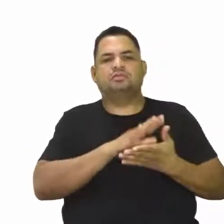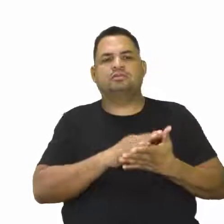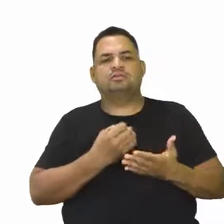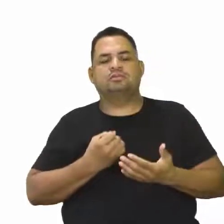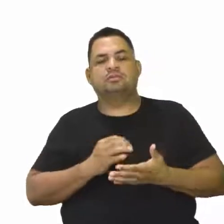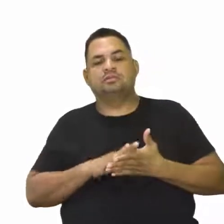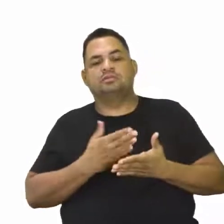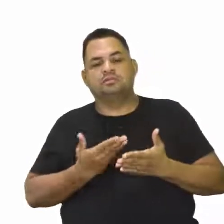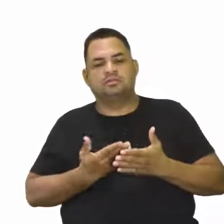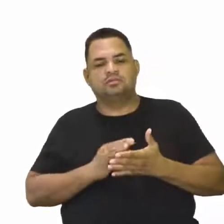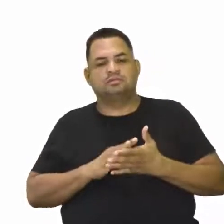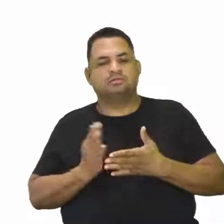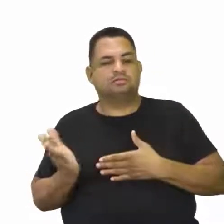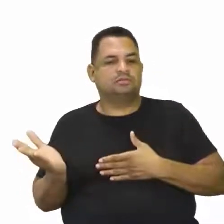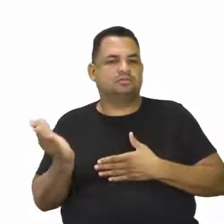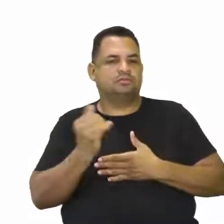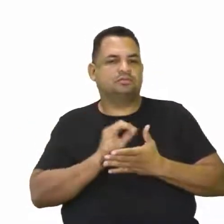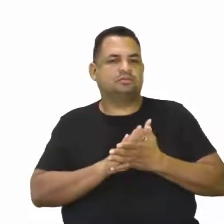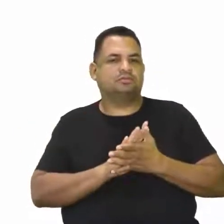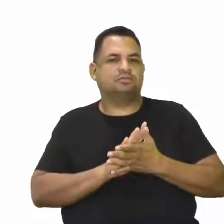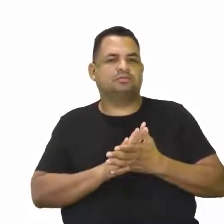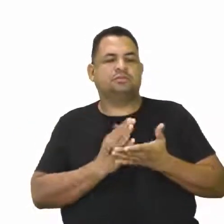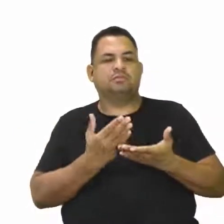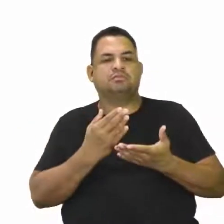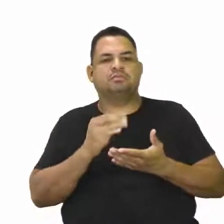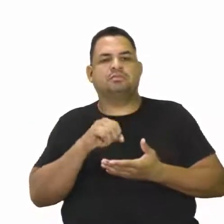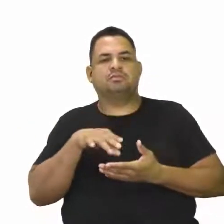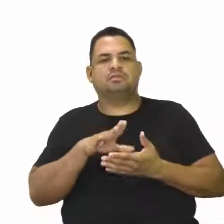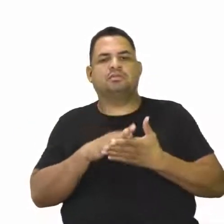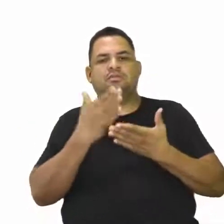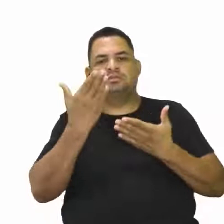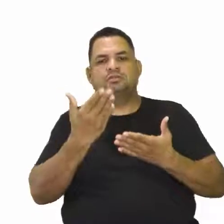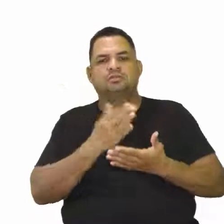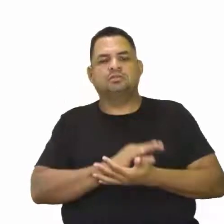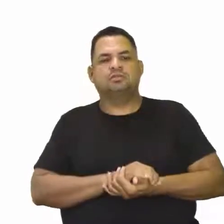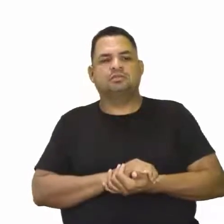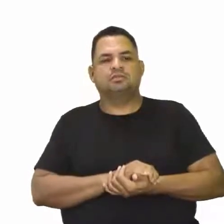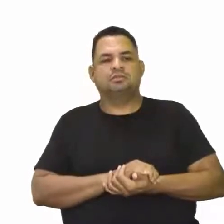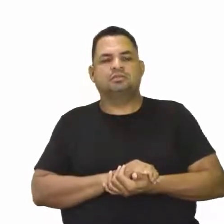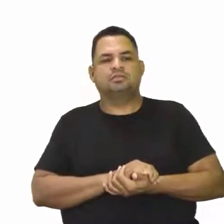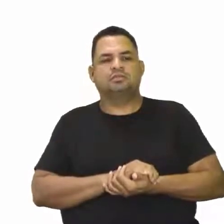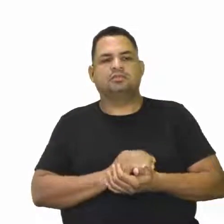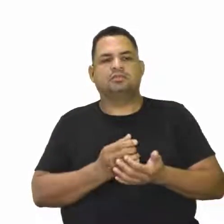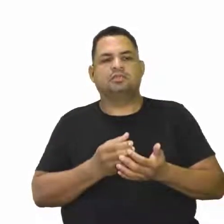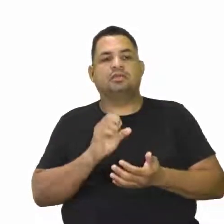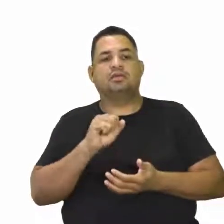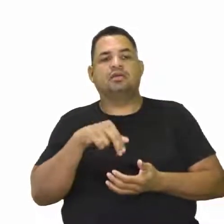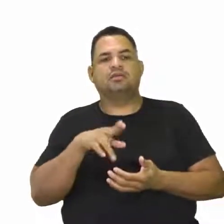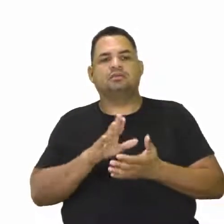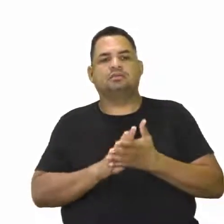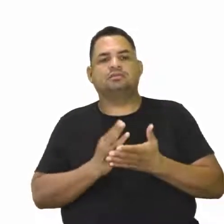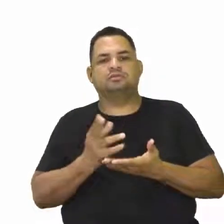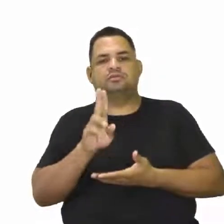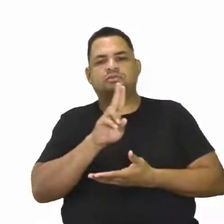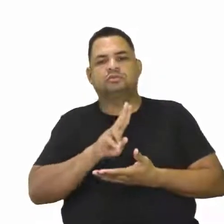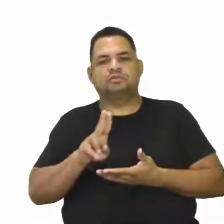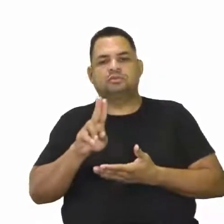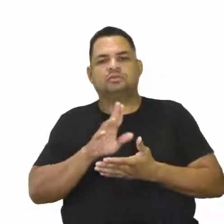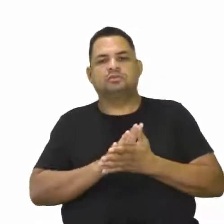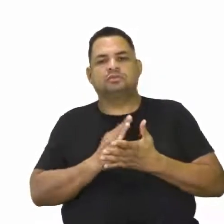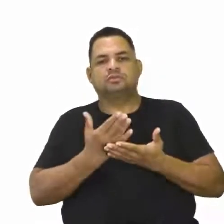Madrid, conosco a este escritor. O ante vai referenciar uma situação definida e também é usado no